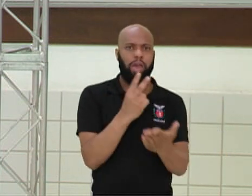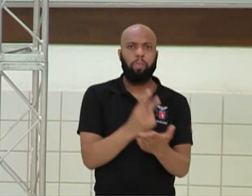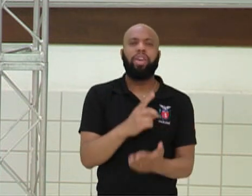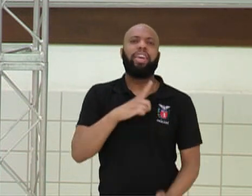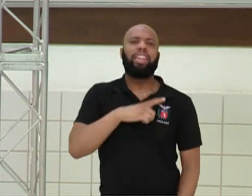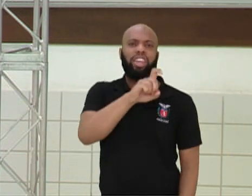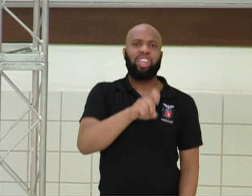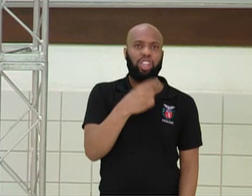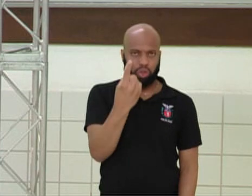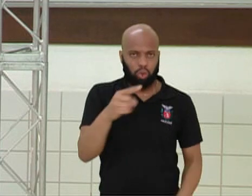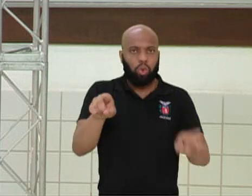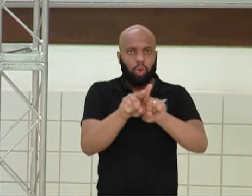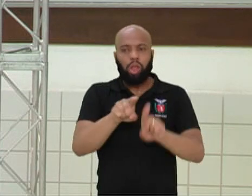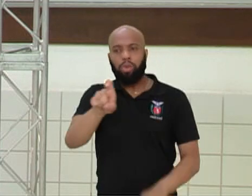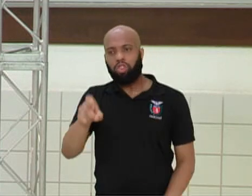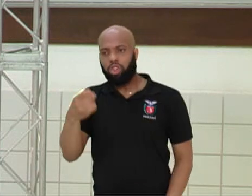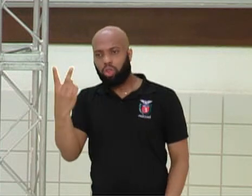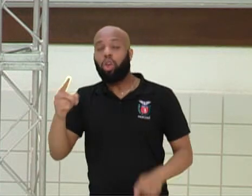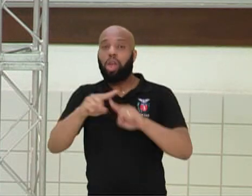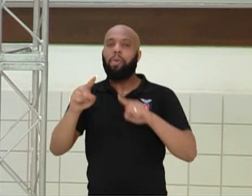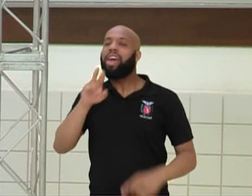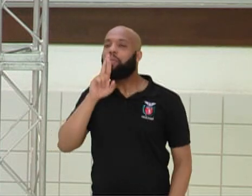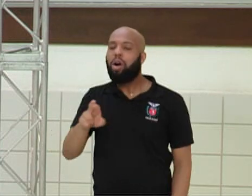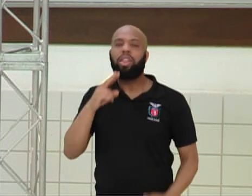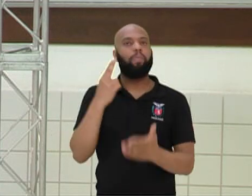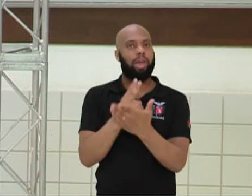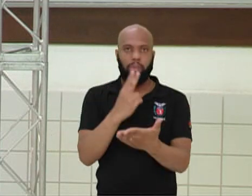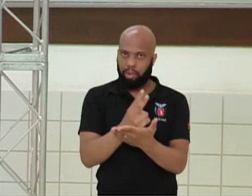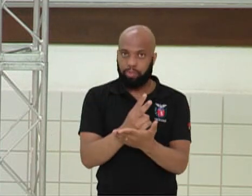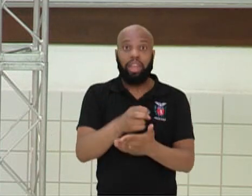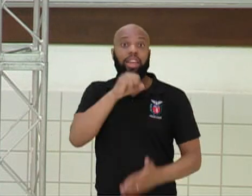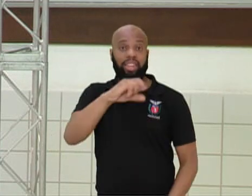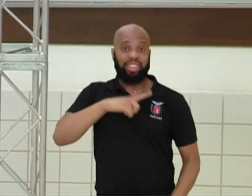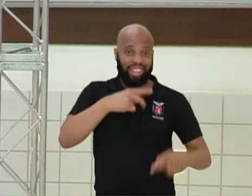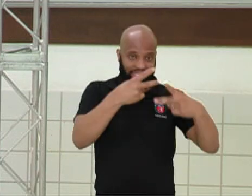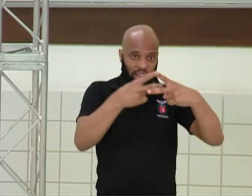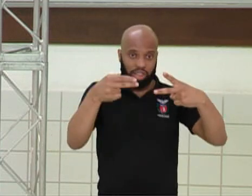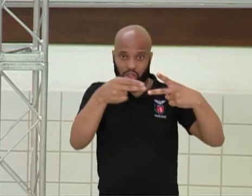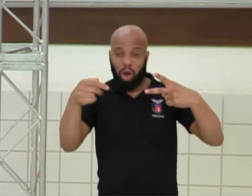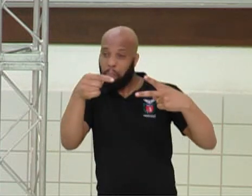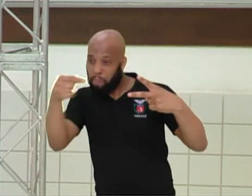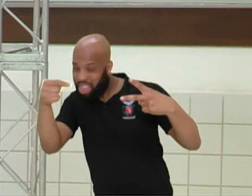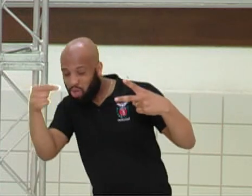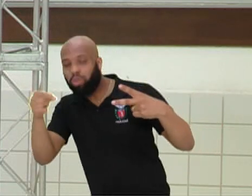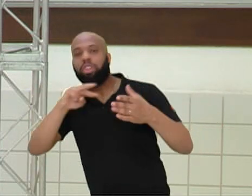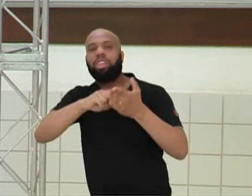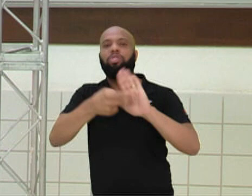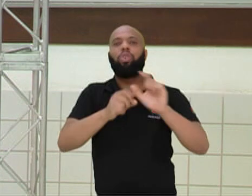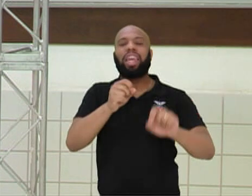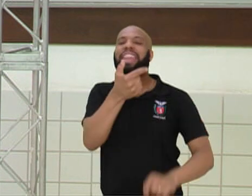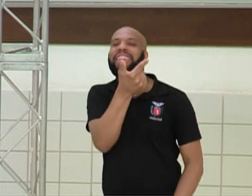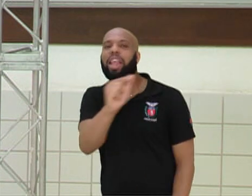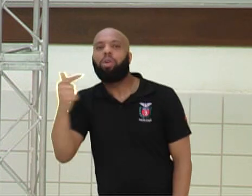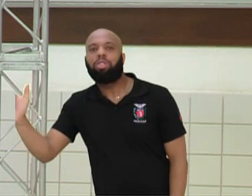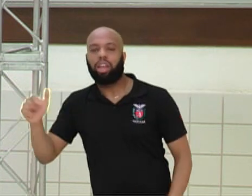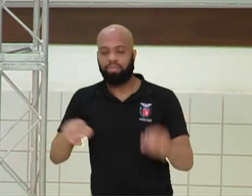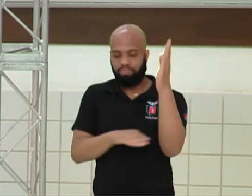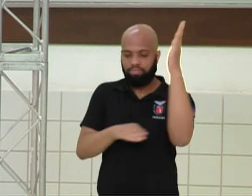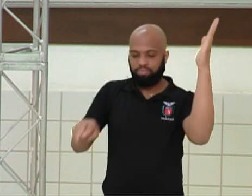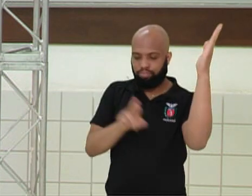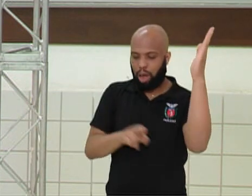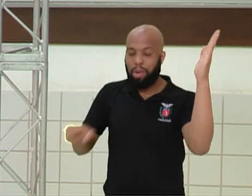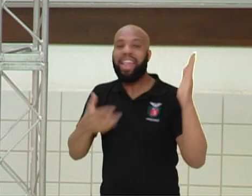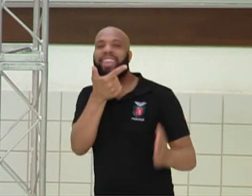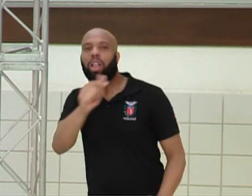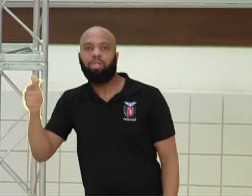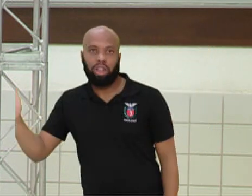x1 e x2, só que vão ser dois resultados iguais. E quando o delta é negativo, é porque não tem raiz